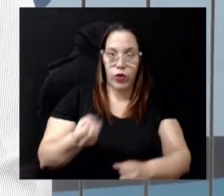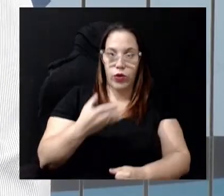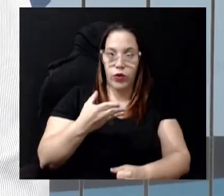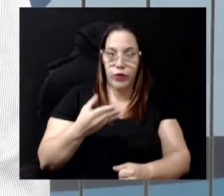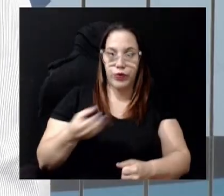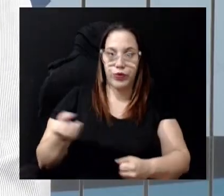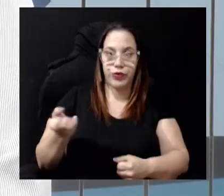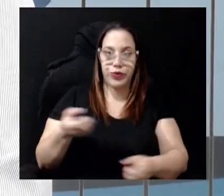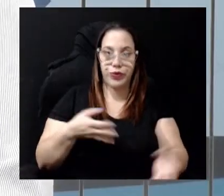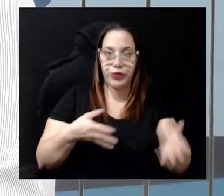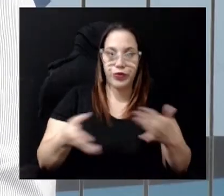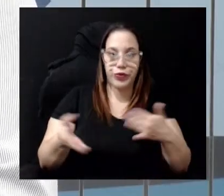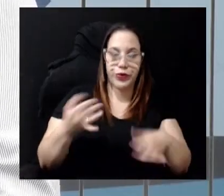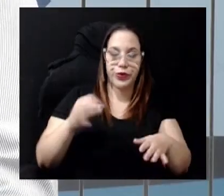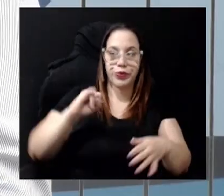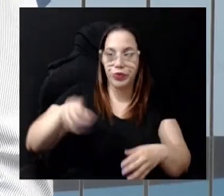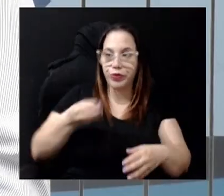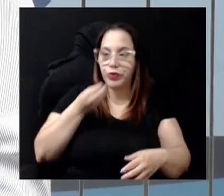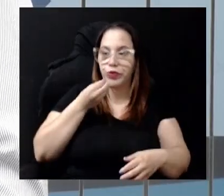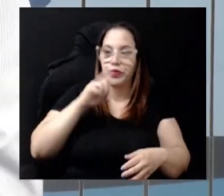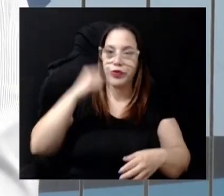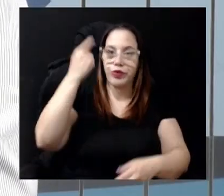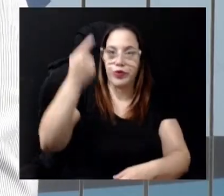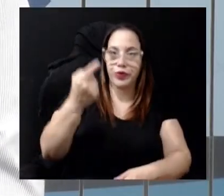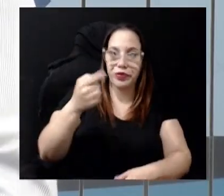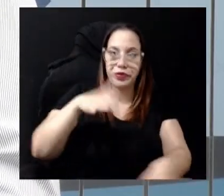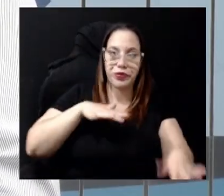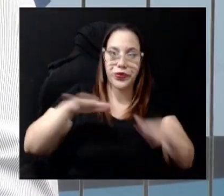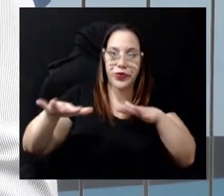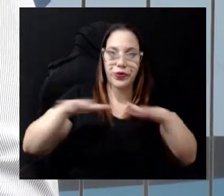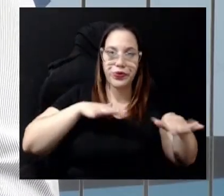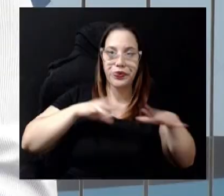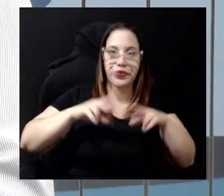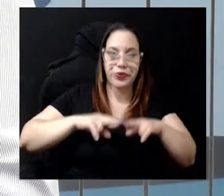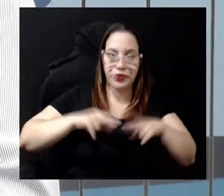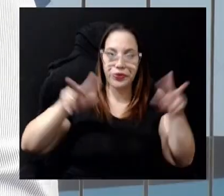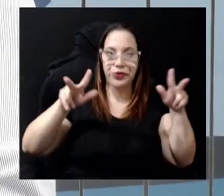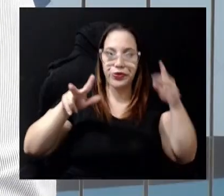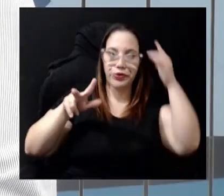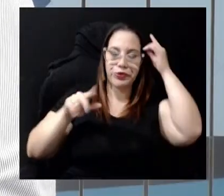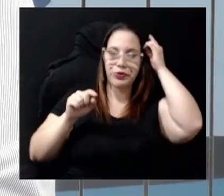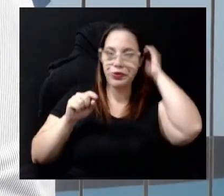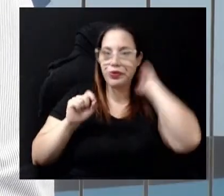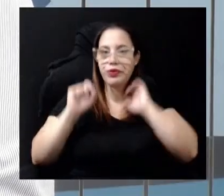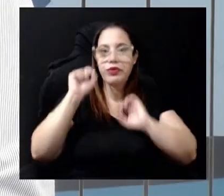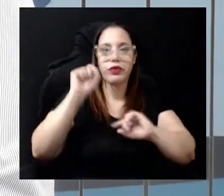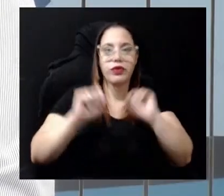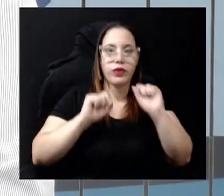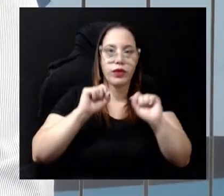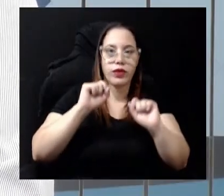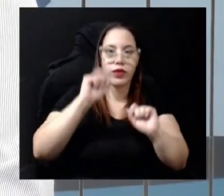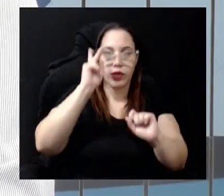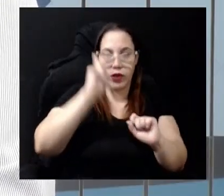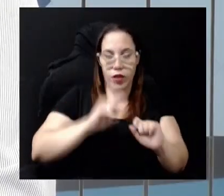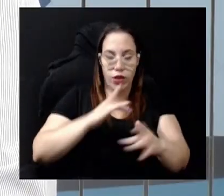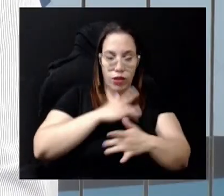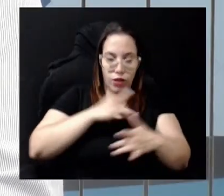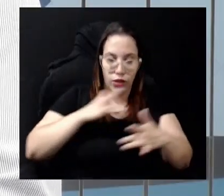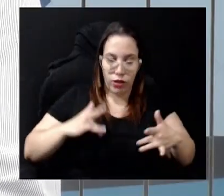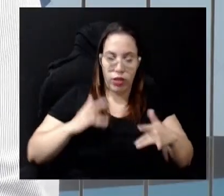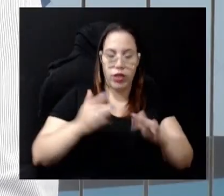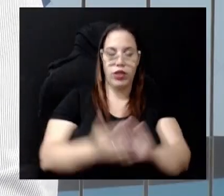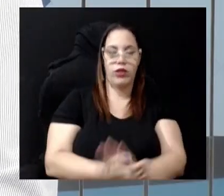outras oportunidades, uma dinâmica diferente. Em algumas situações, o próprio cuidado da saúde aparece com